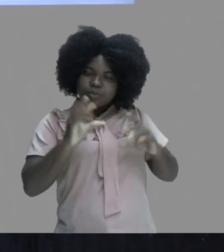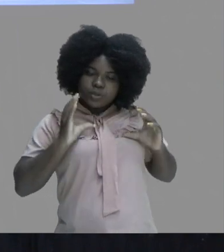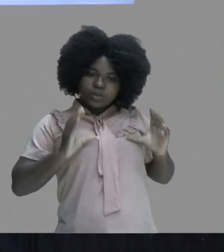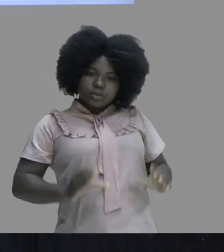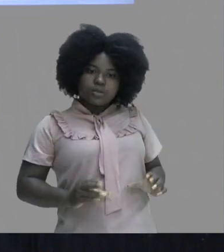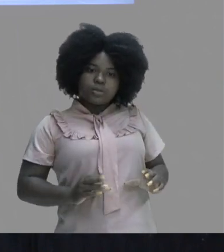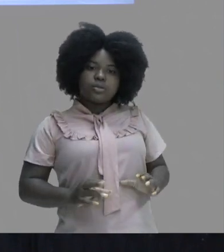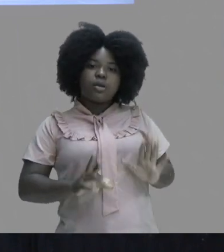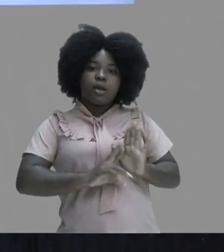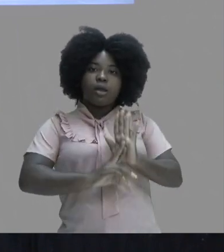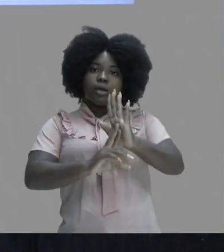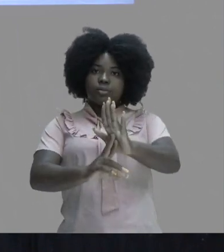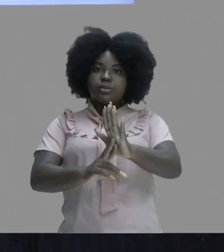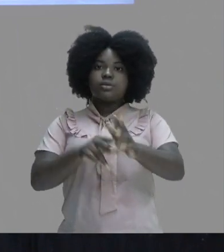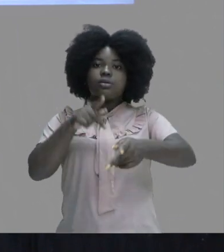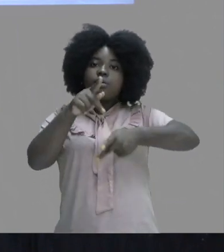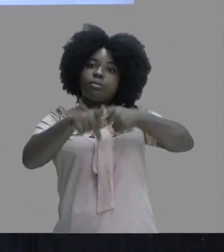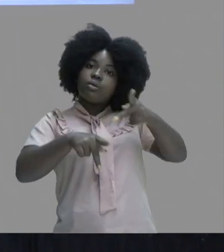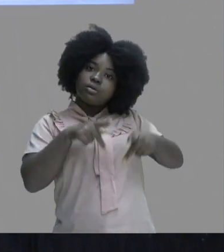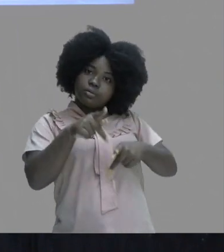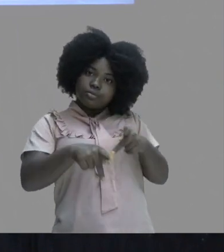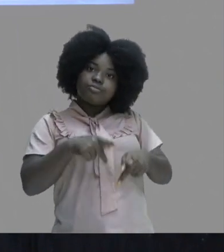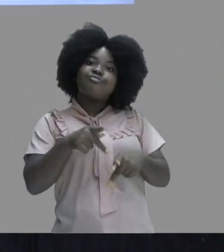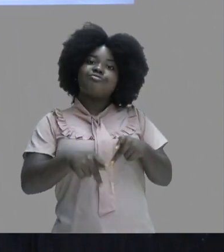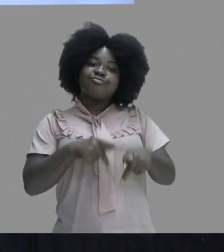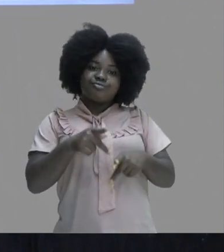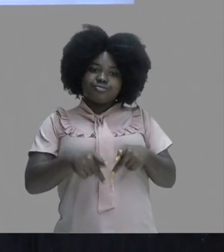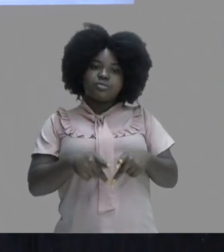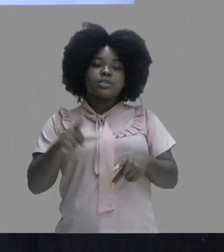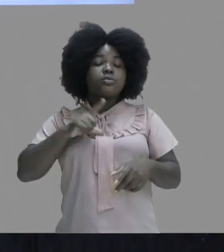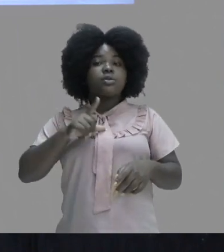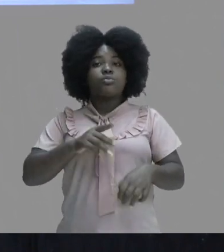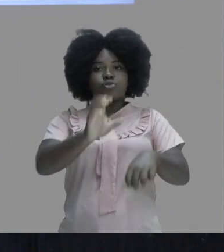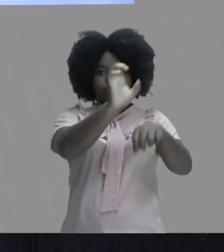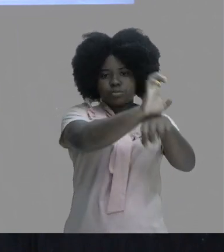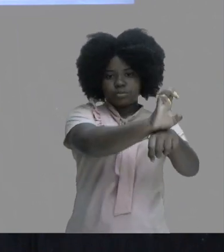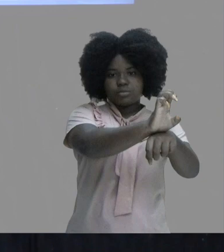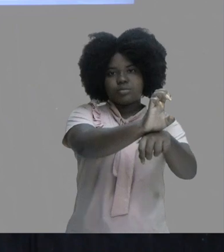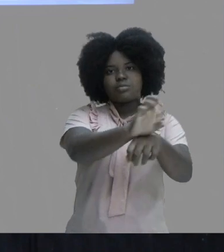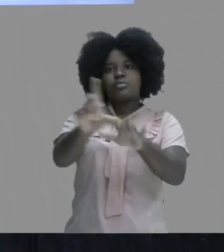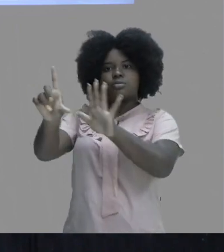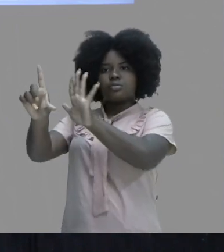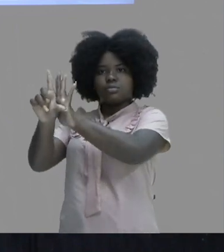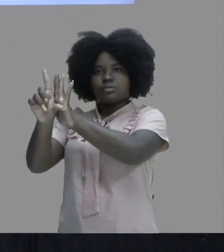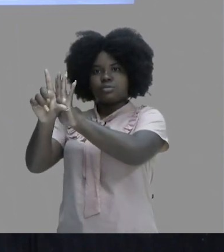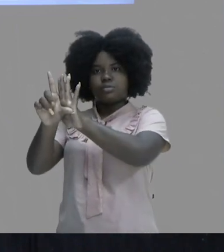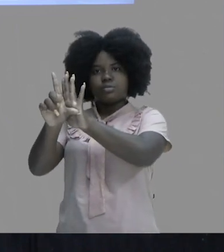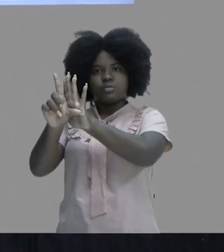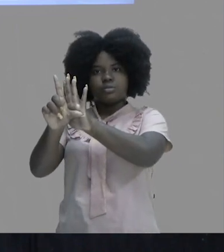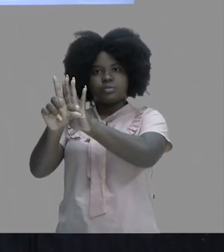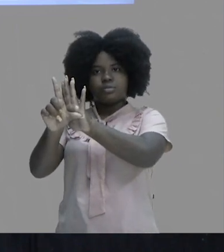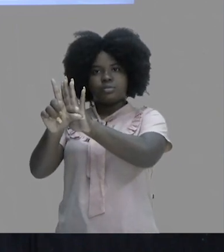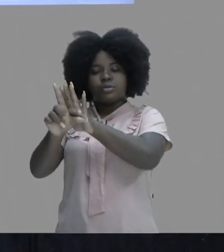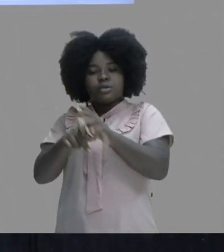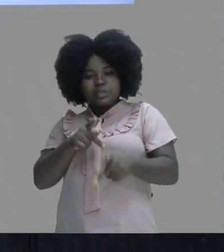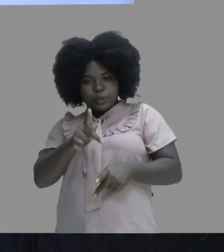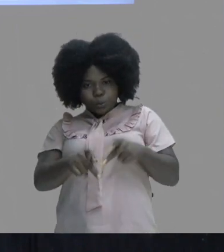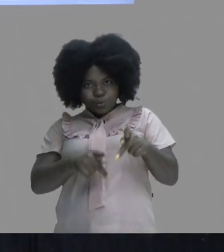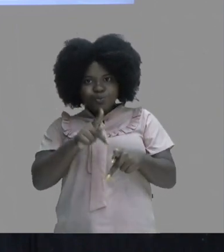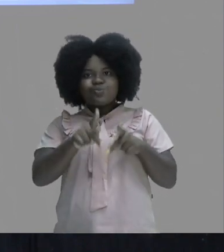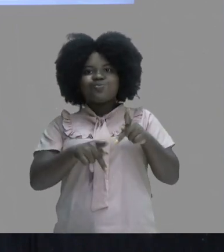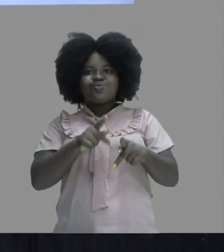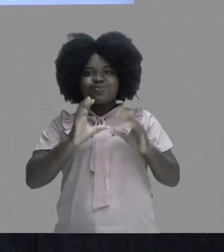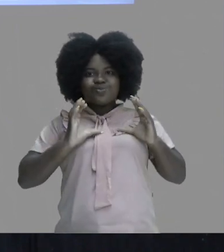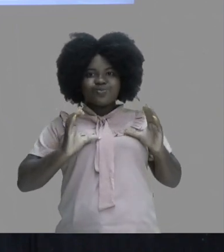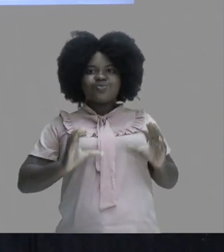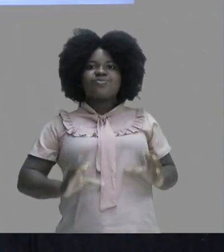essa parcela, chamada povo. Você tem o Estado, as leis e os cidadãos relacionados em prol do